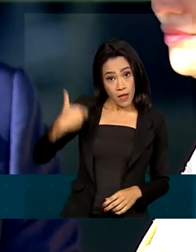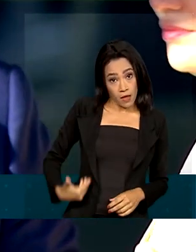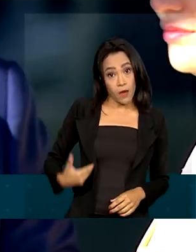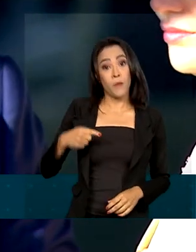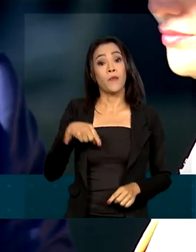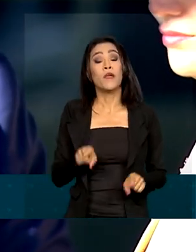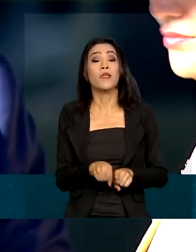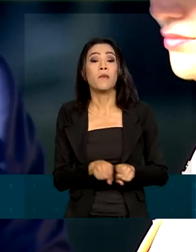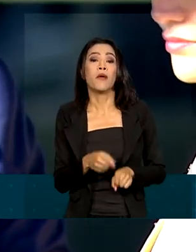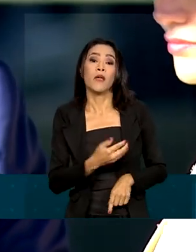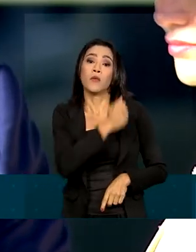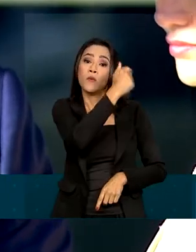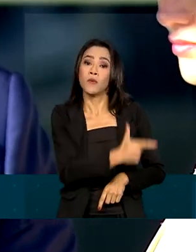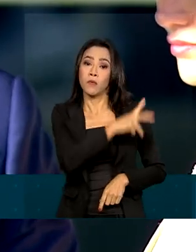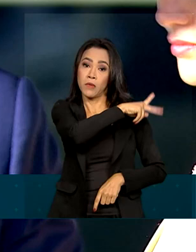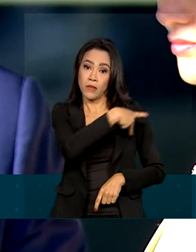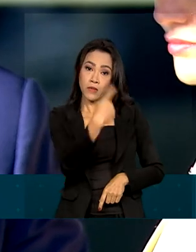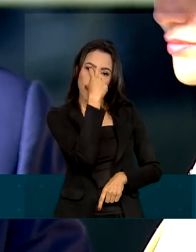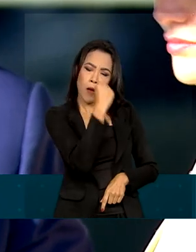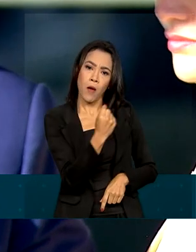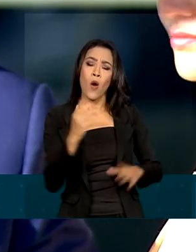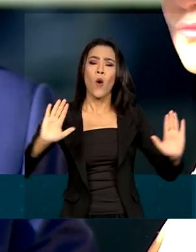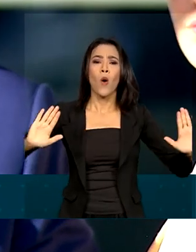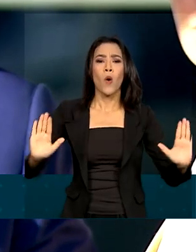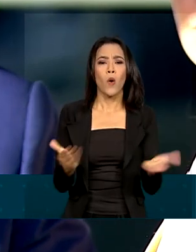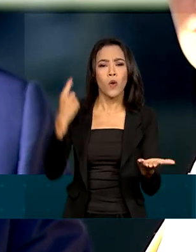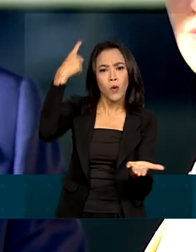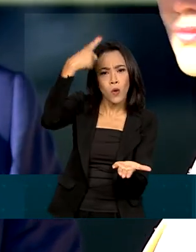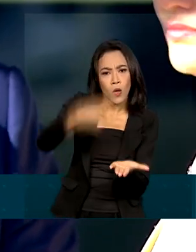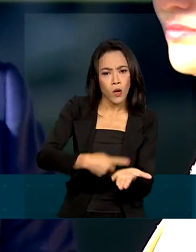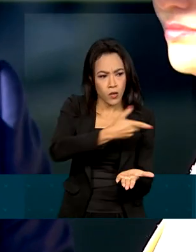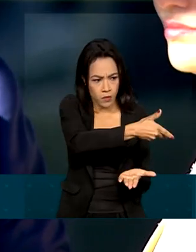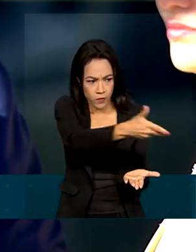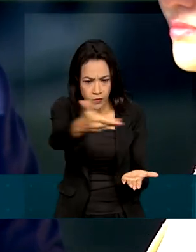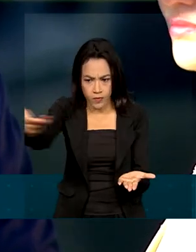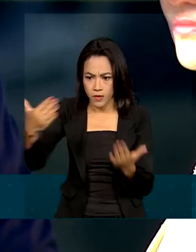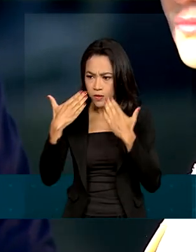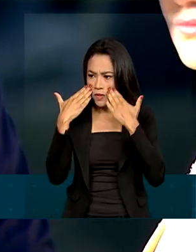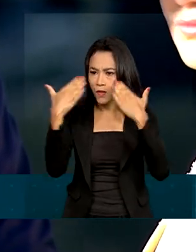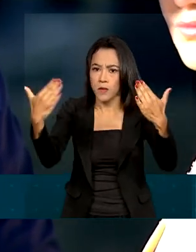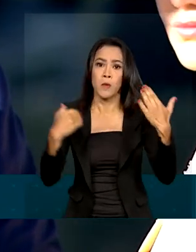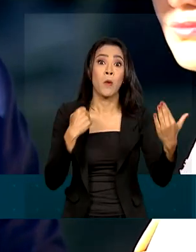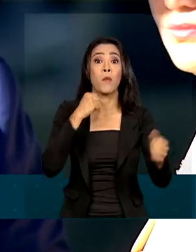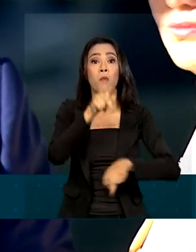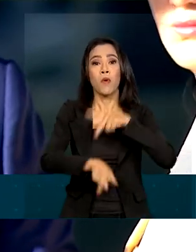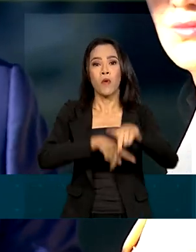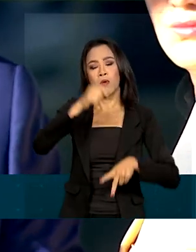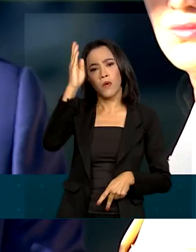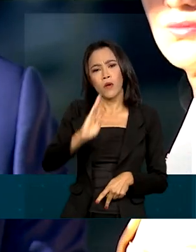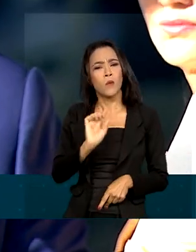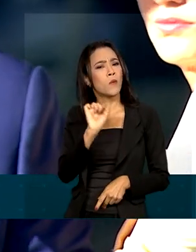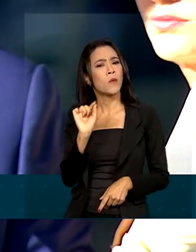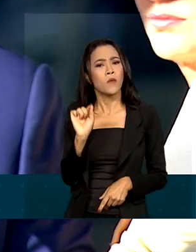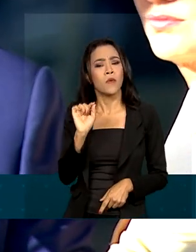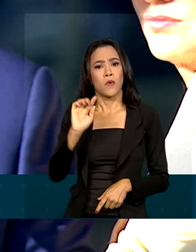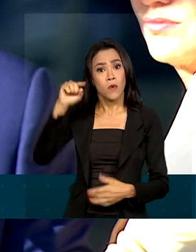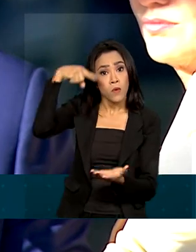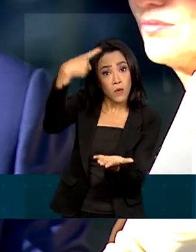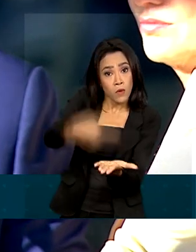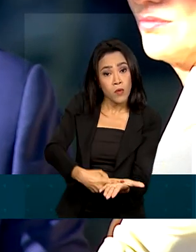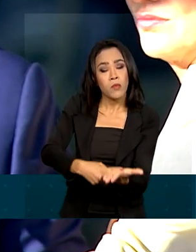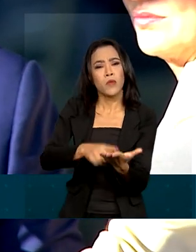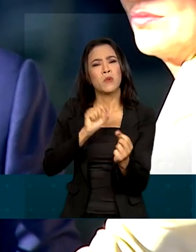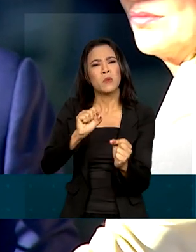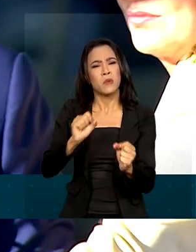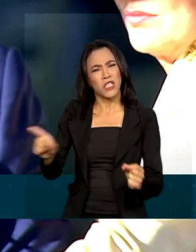Alckmin assumimos hoje, diante de vocês e de todo o povo brasileiro, o compromisso de